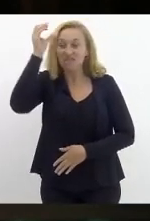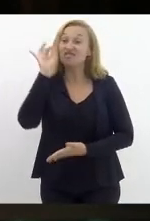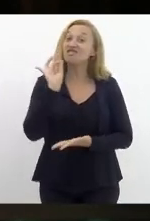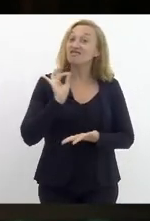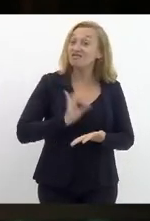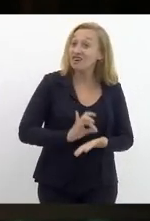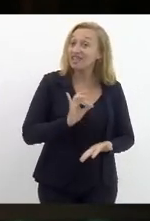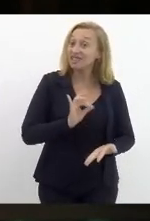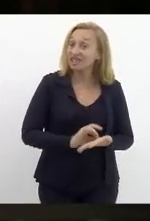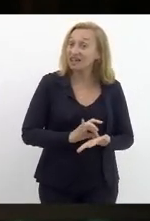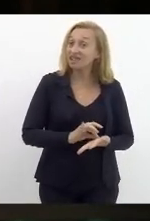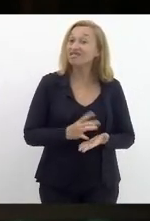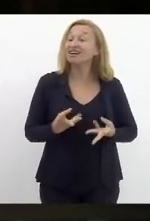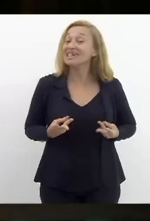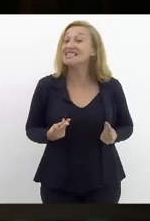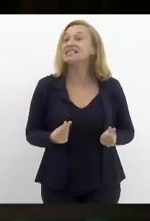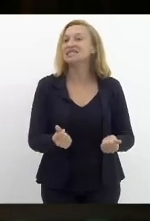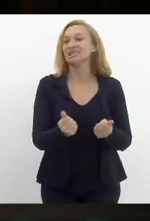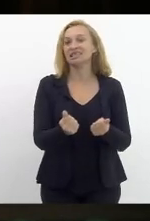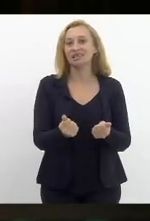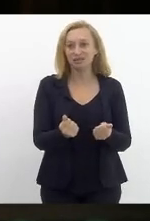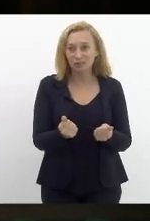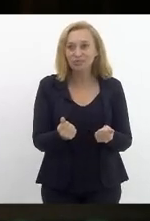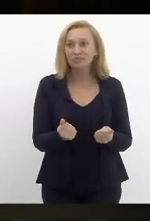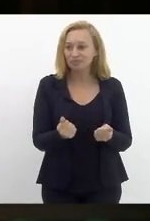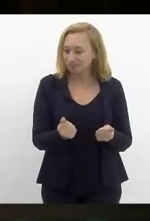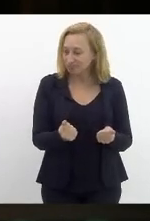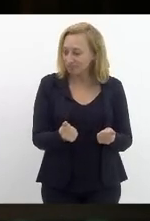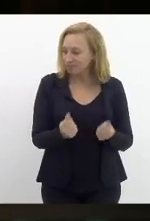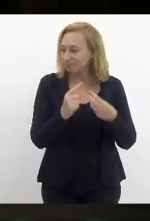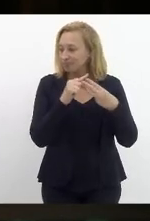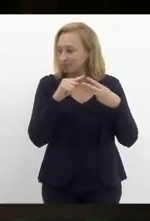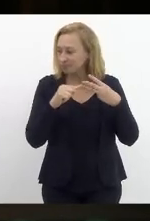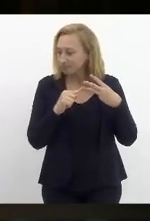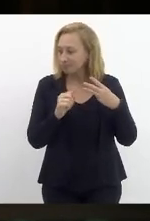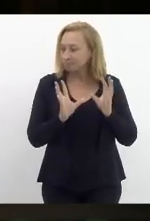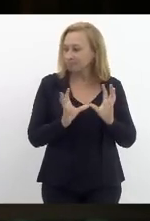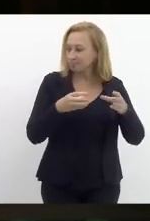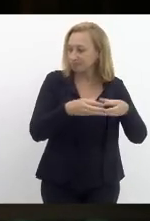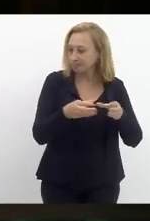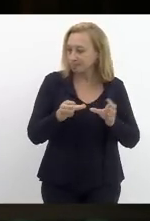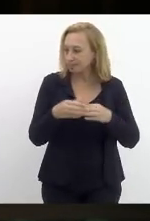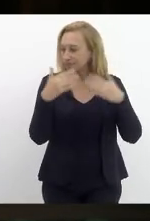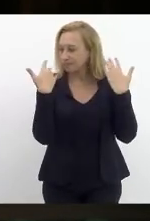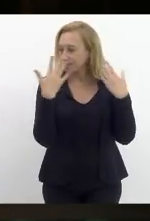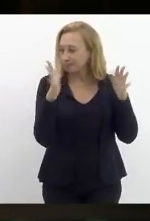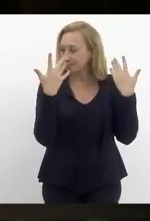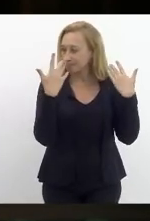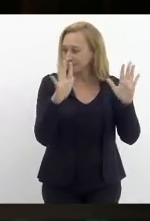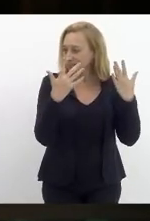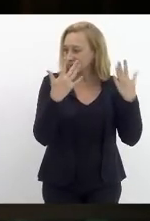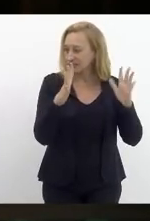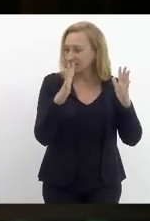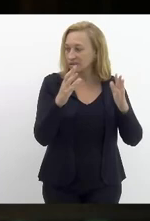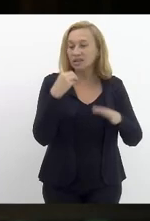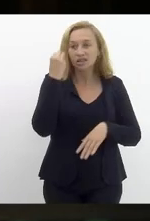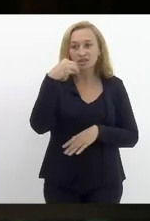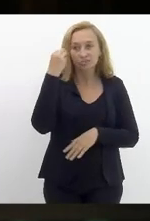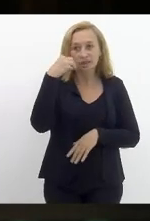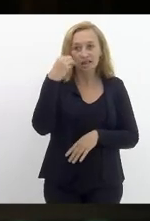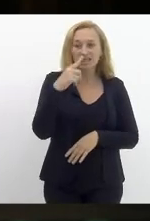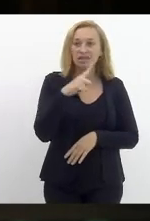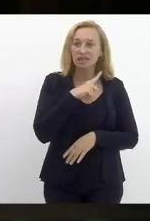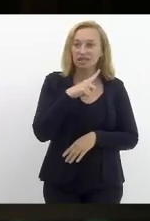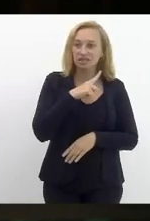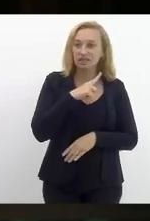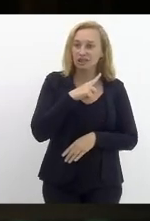realmente está sensível, né, as três comissões estão de parabéns, com muita experiência que eu tenho